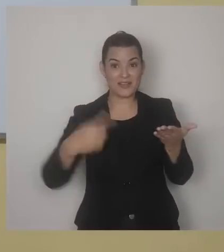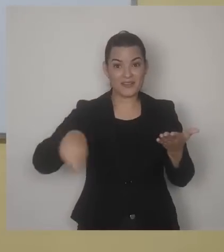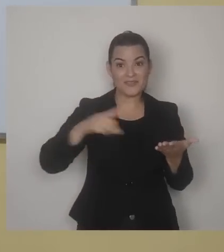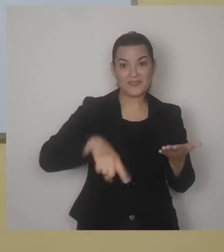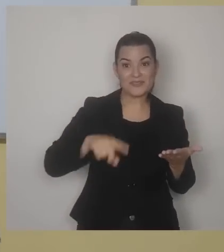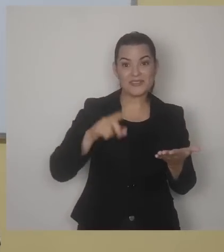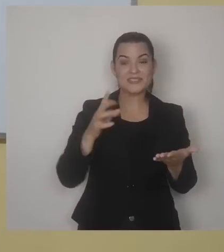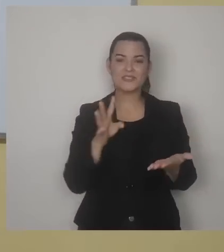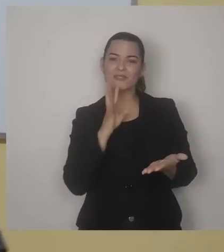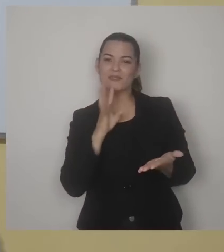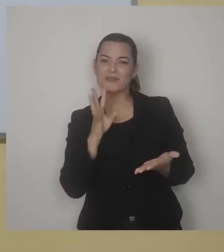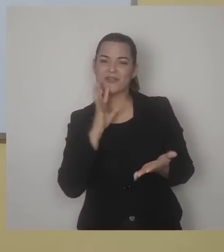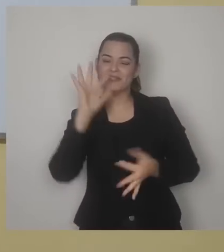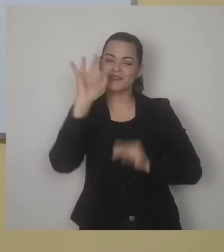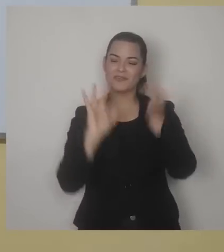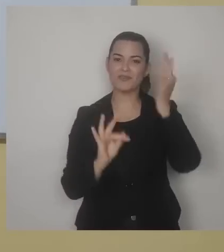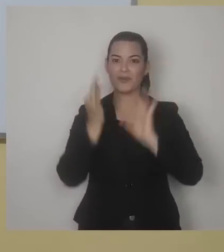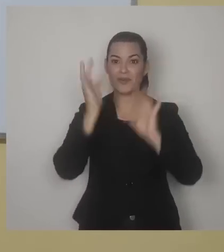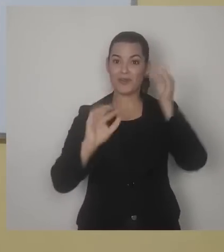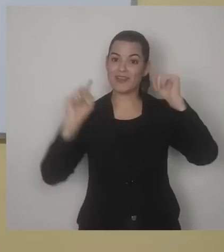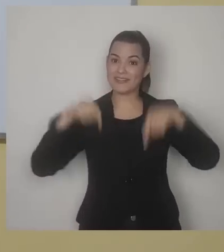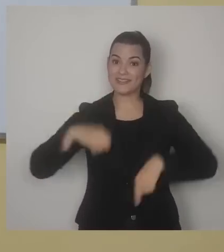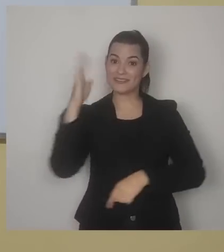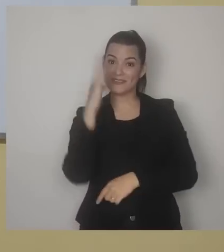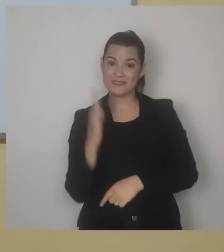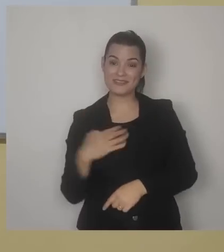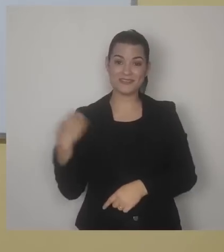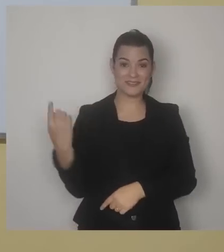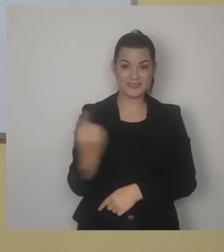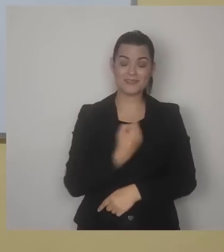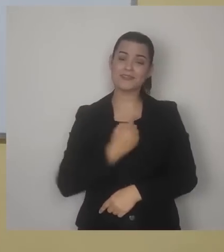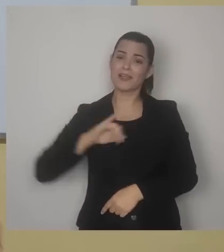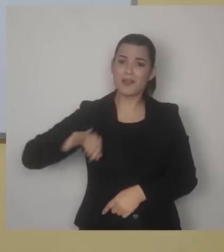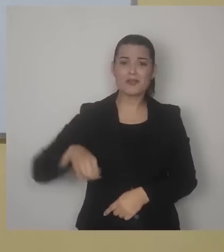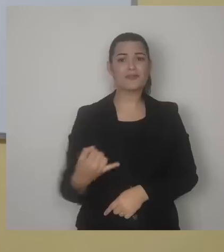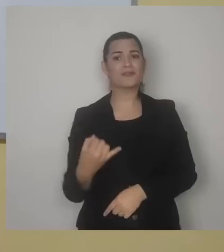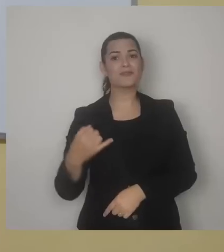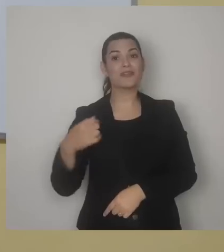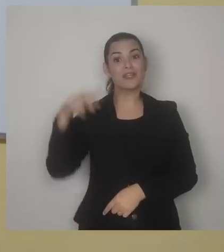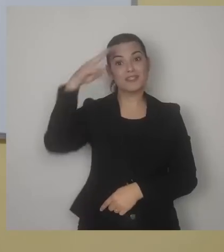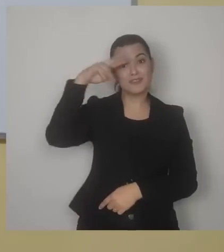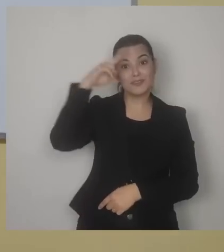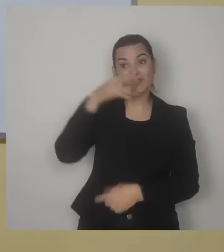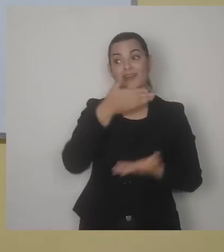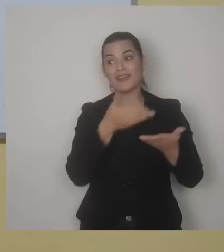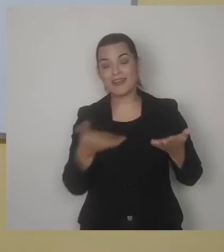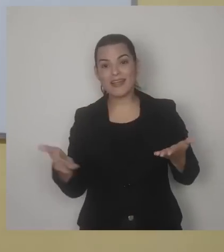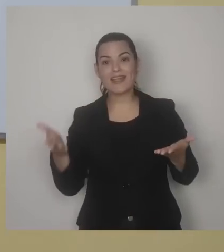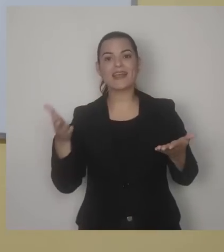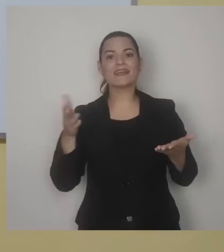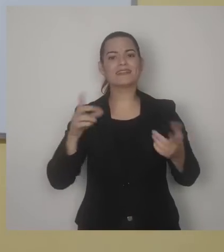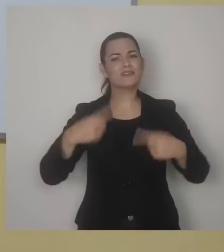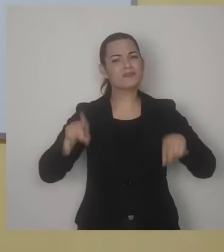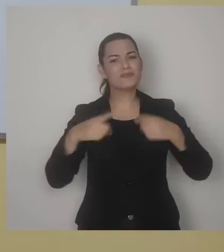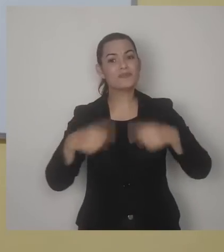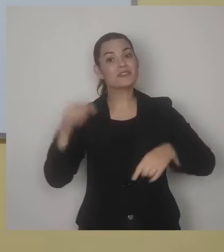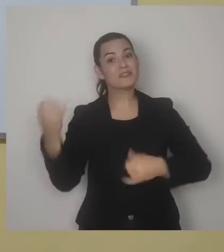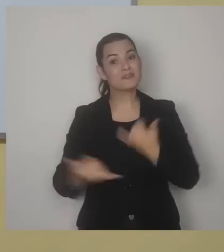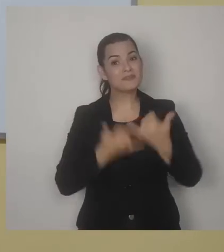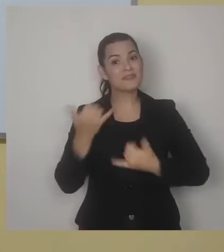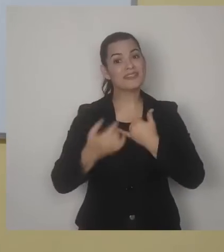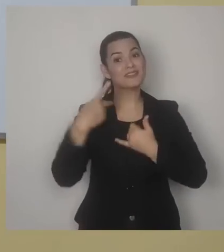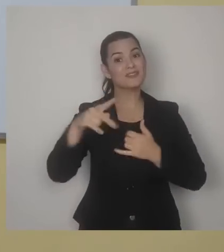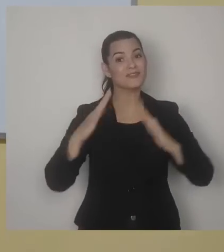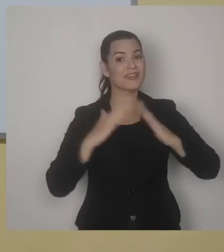Bom, pessoal, agora que vocês conhecem um pouco sobre o nosso folclore, aproveitem, usem essas histórias e músicas